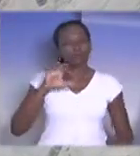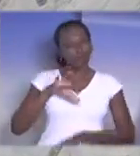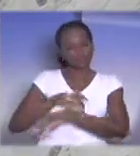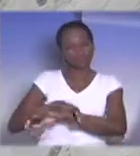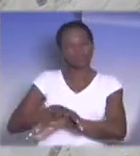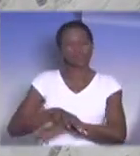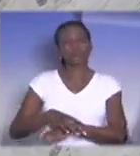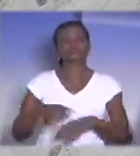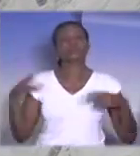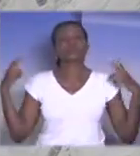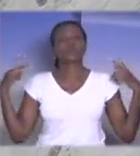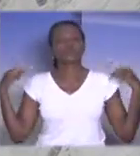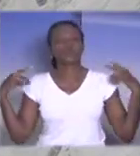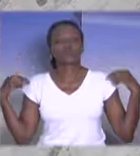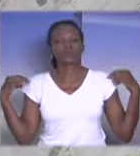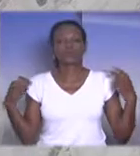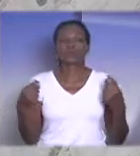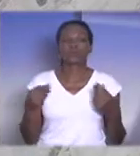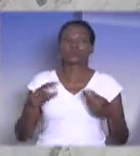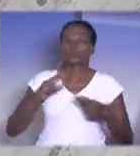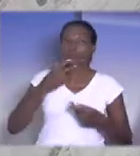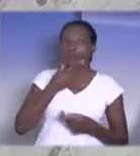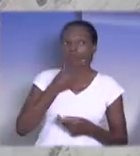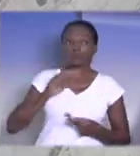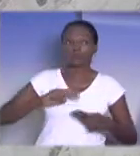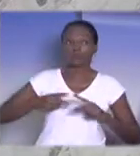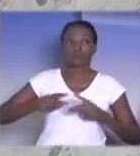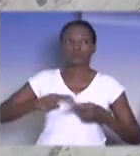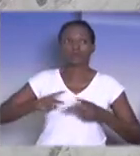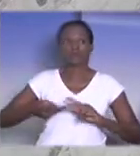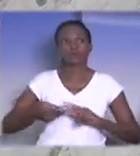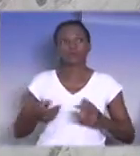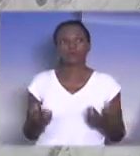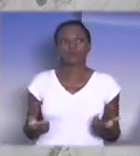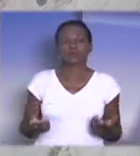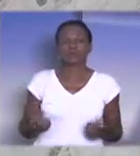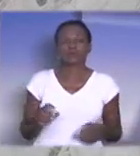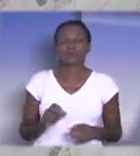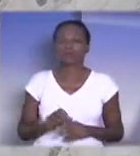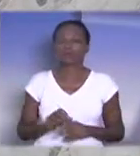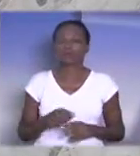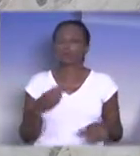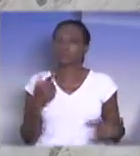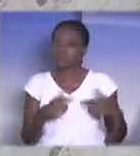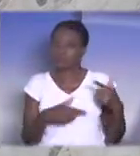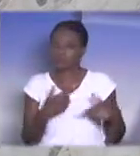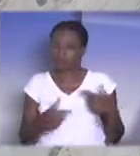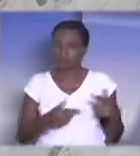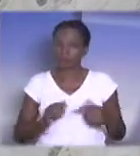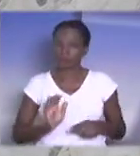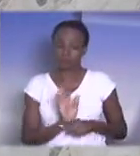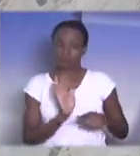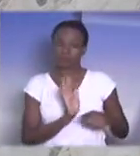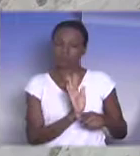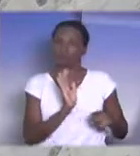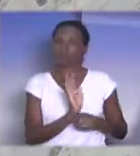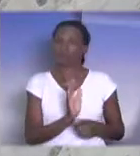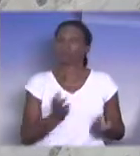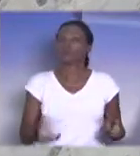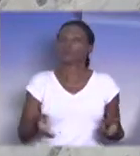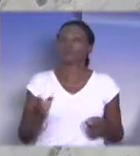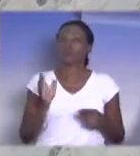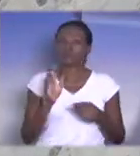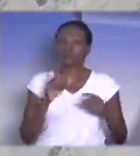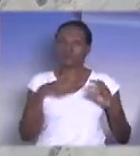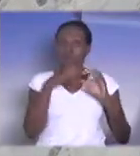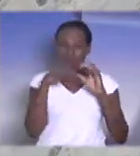cobrador, se houver, mas o motorista, inclusive, terá o seu trabalho endossado pelas imagens. Nós tivemos, um ano